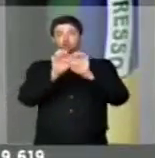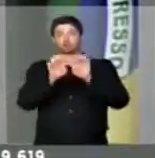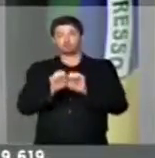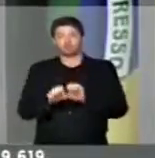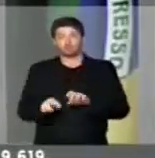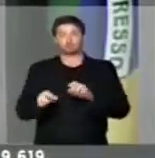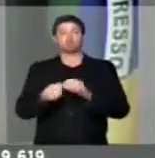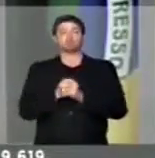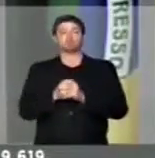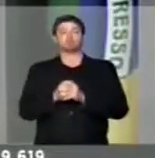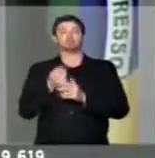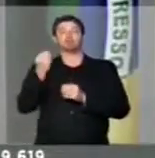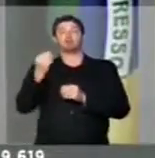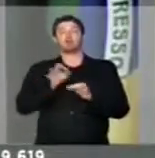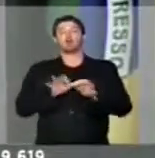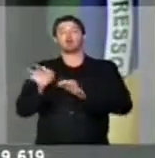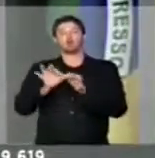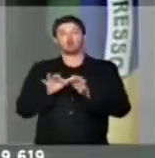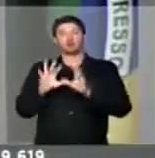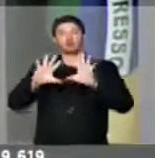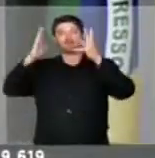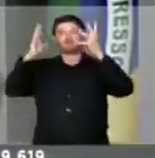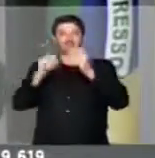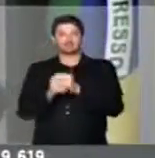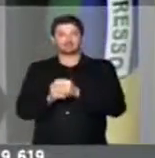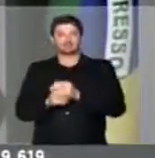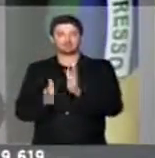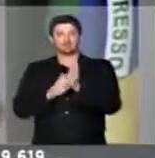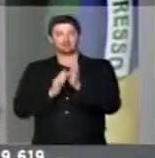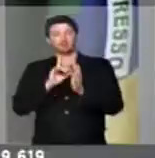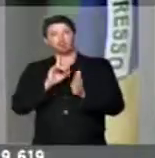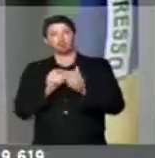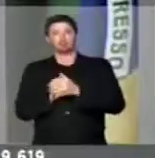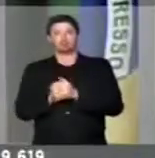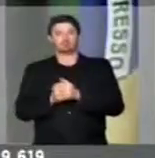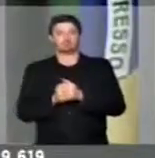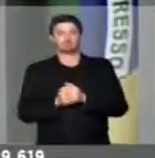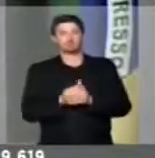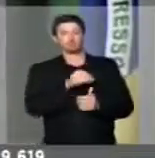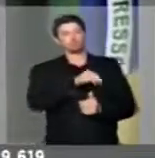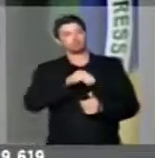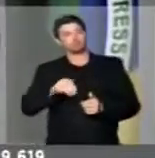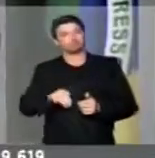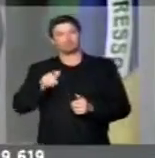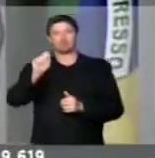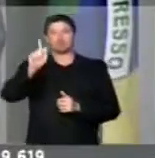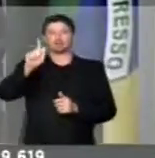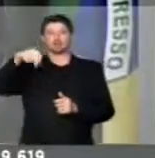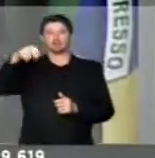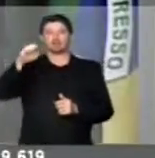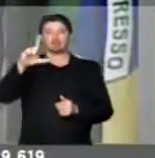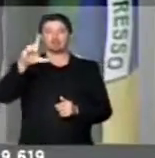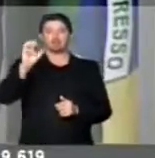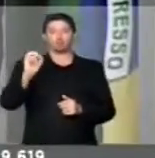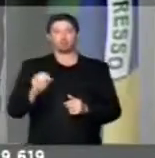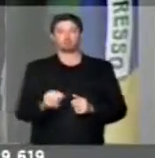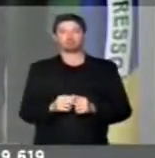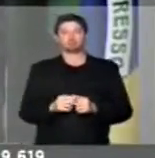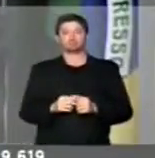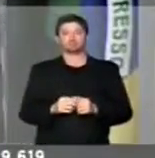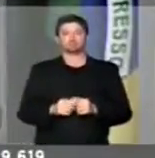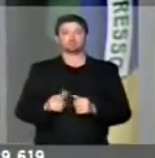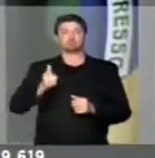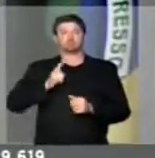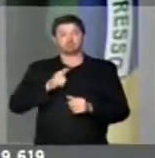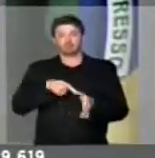do Ministério para organizar a festa de aniversário do ministro Agnello Queiroz. Tem